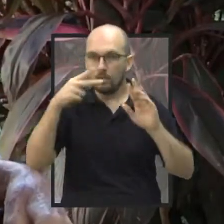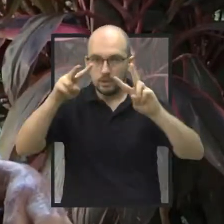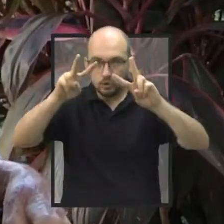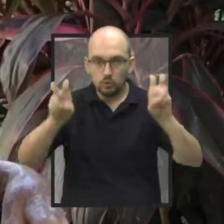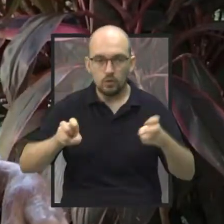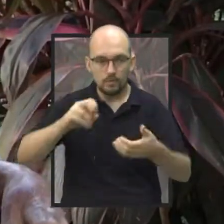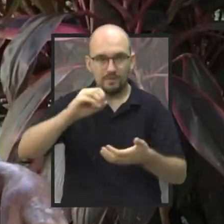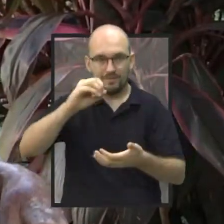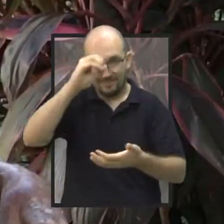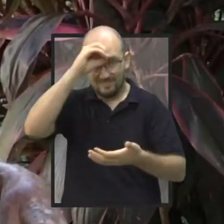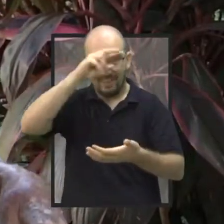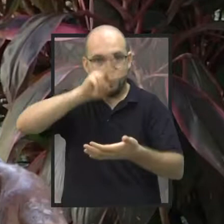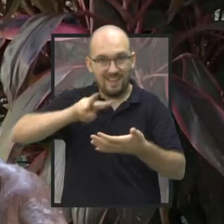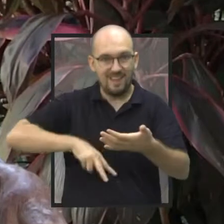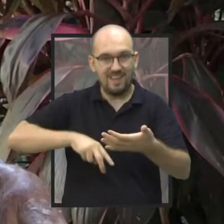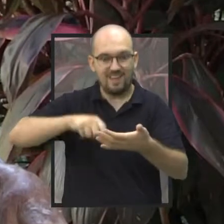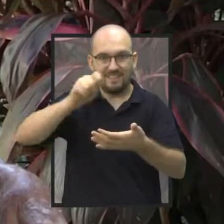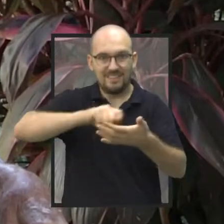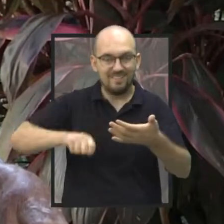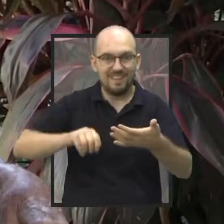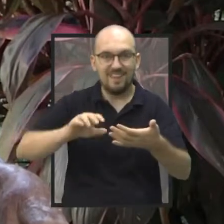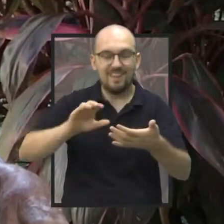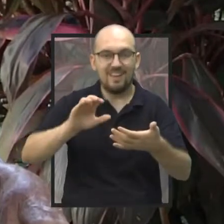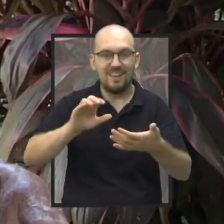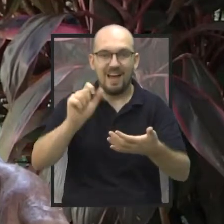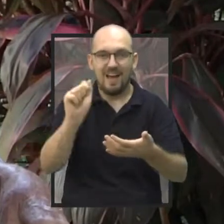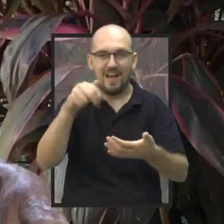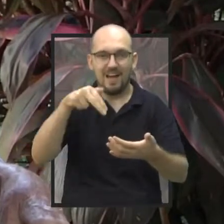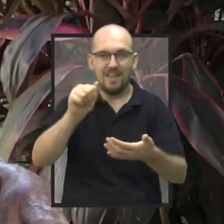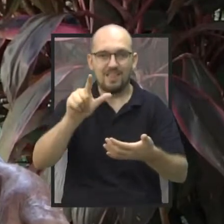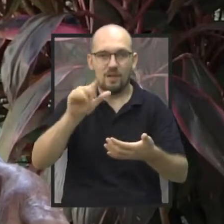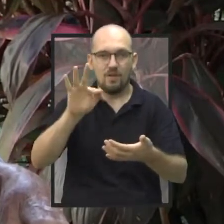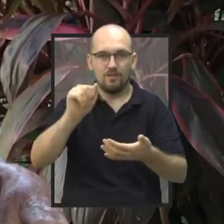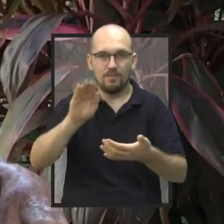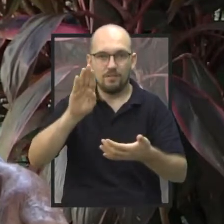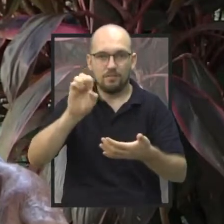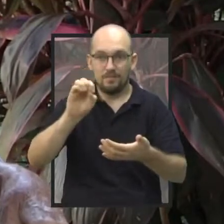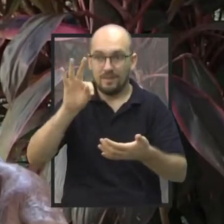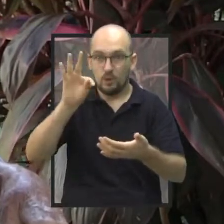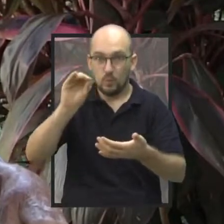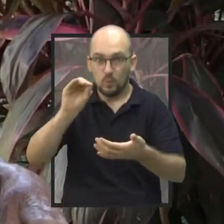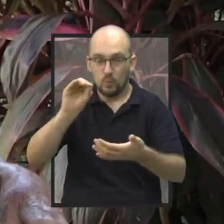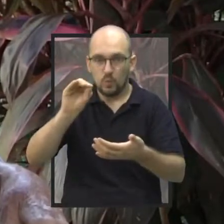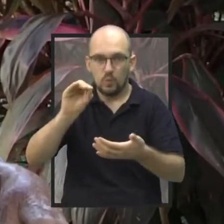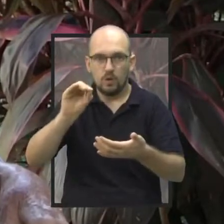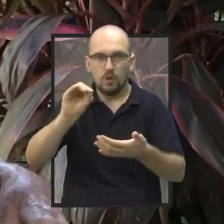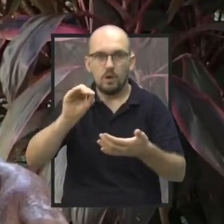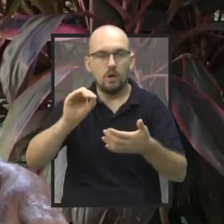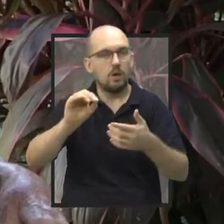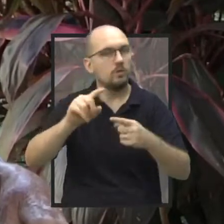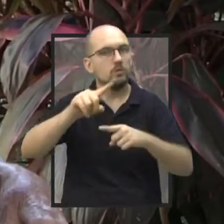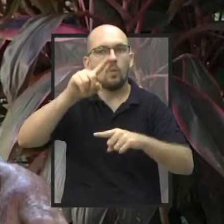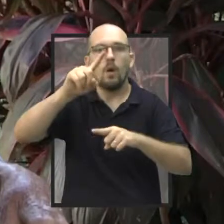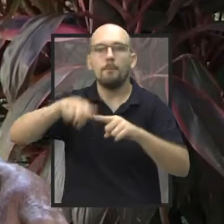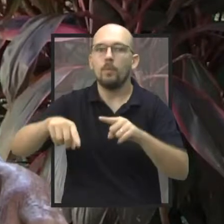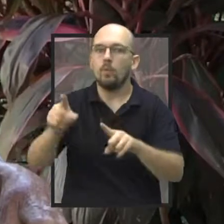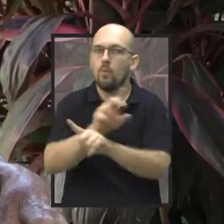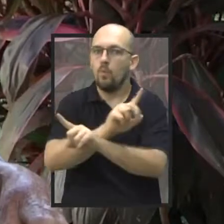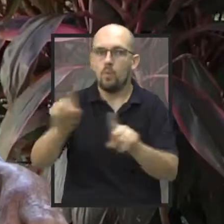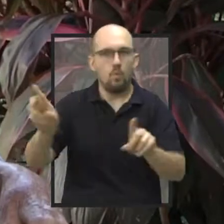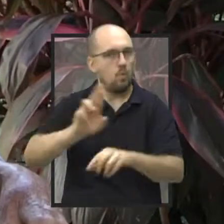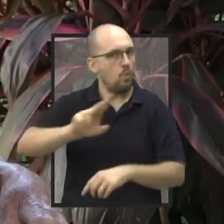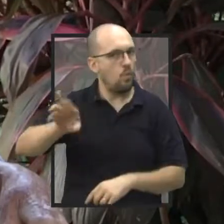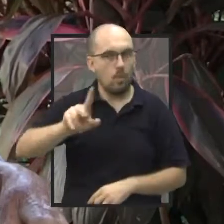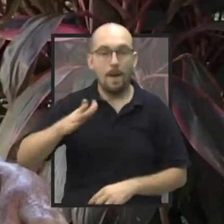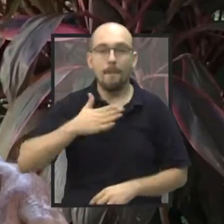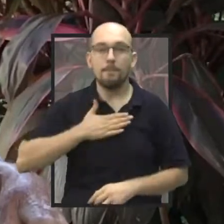analfabetismo, nunca iria restringir o analfabeto. O meu propósito é